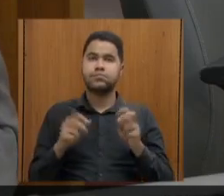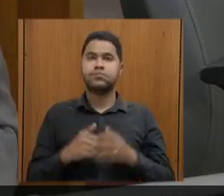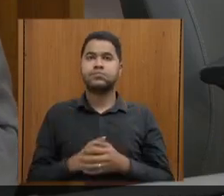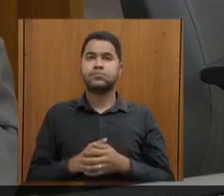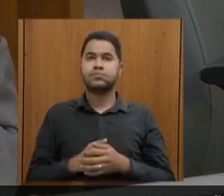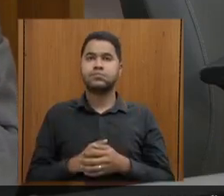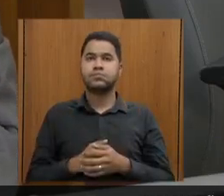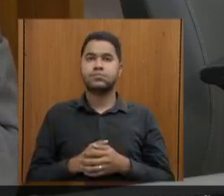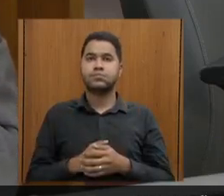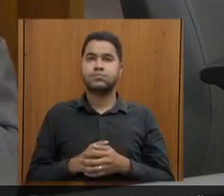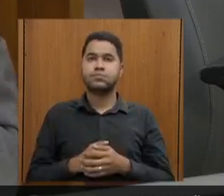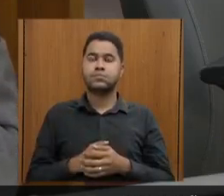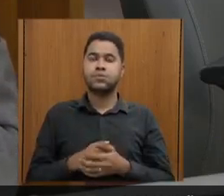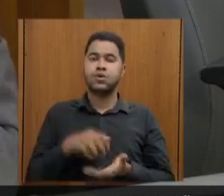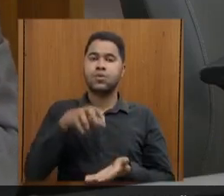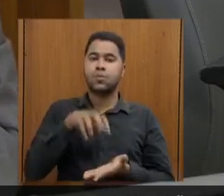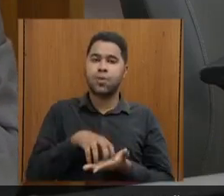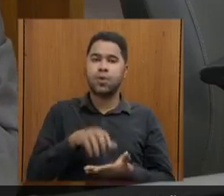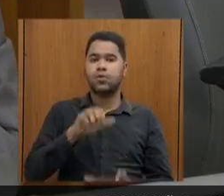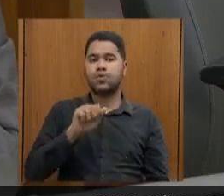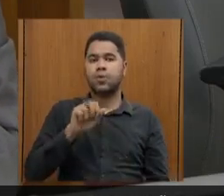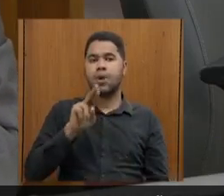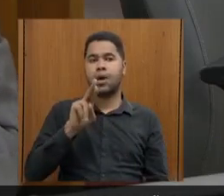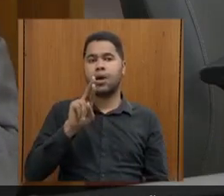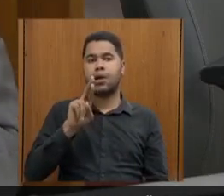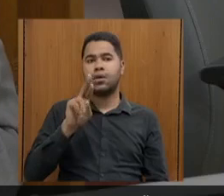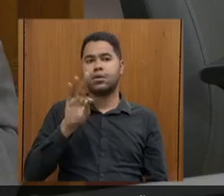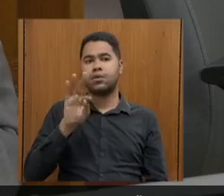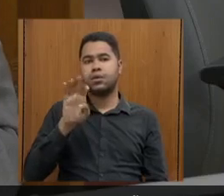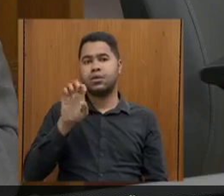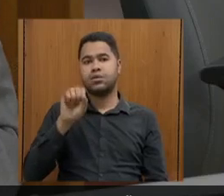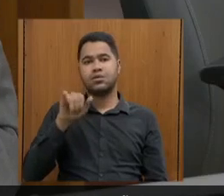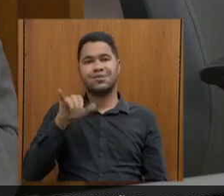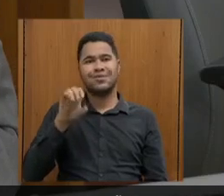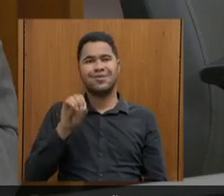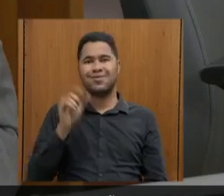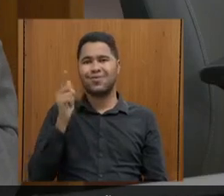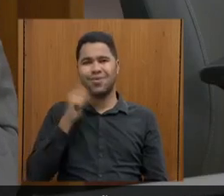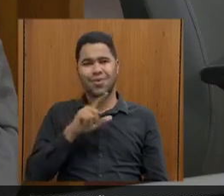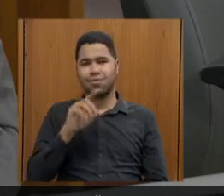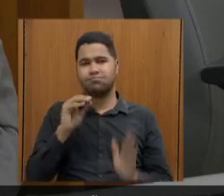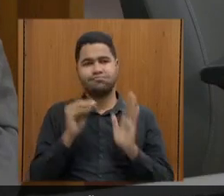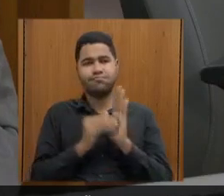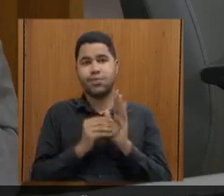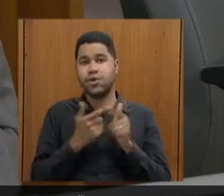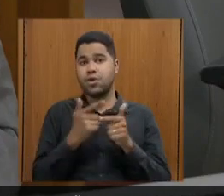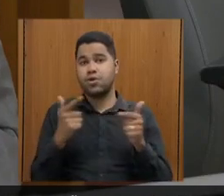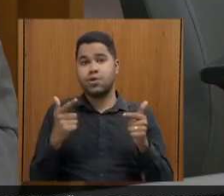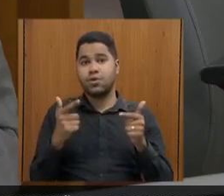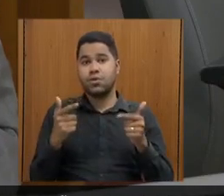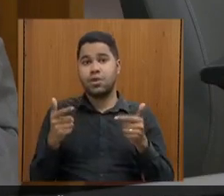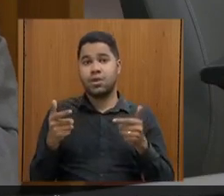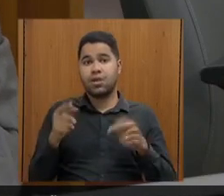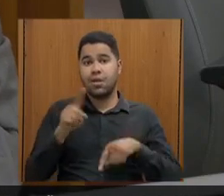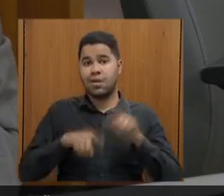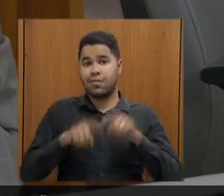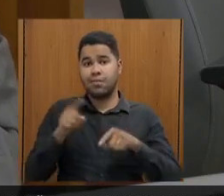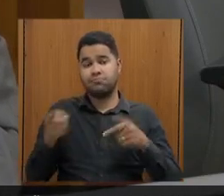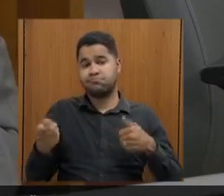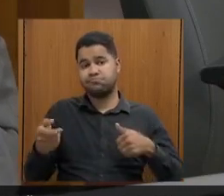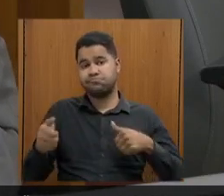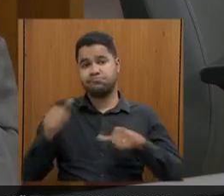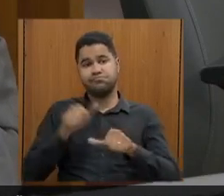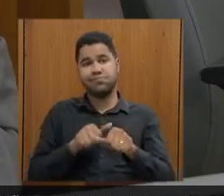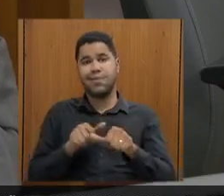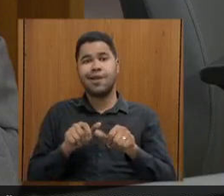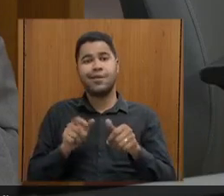dos poços artesianos acho que aí nós não conseguimos inseri-lo no programa de eficiência energética não tem a troca de equipamento Então acho